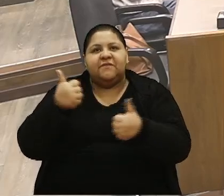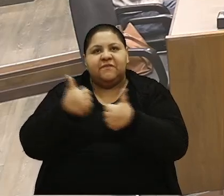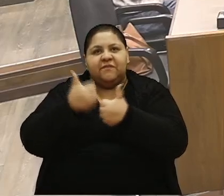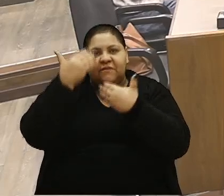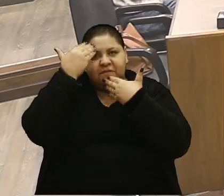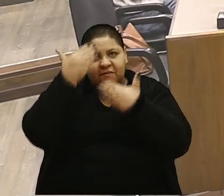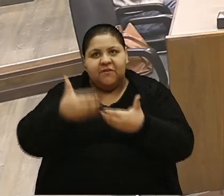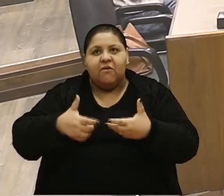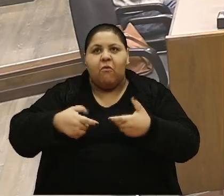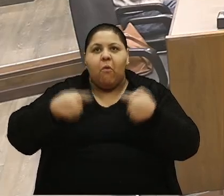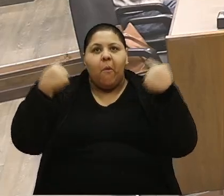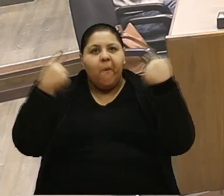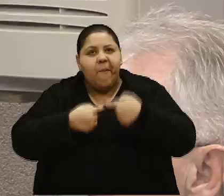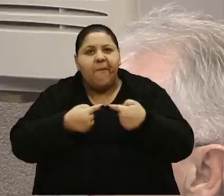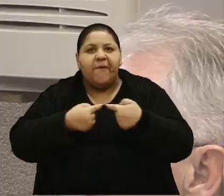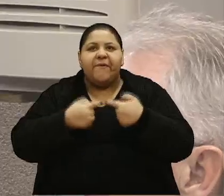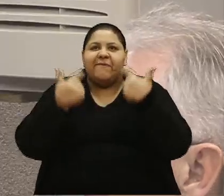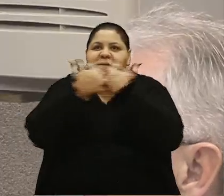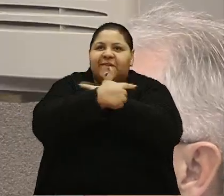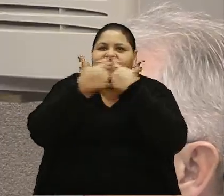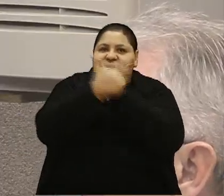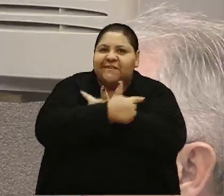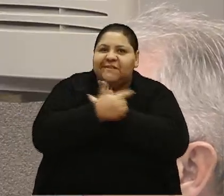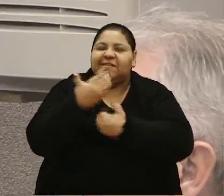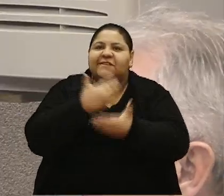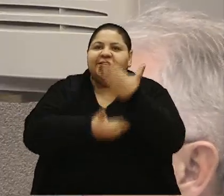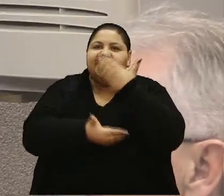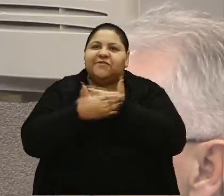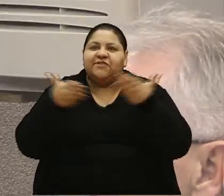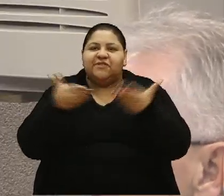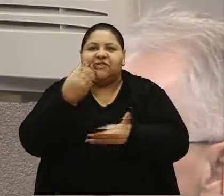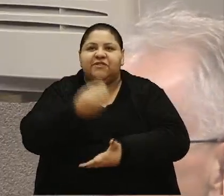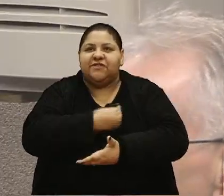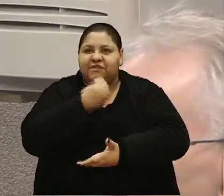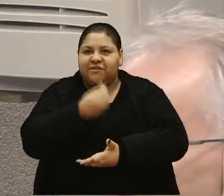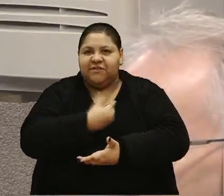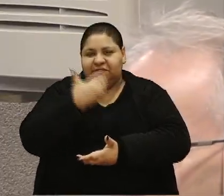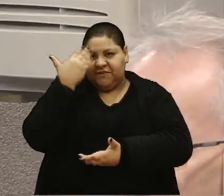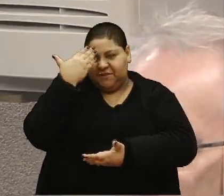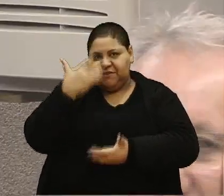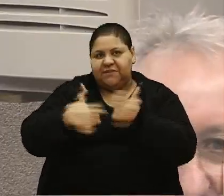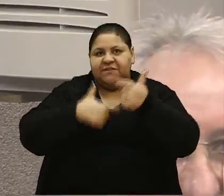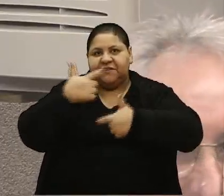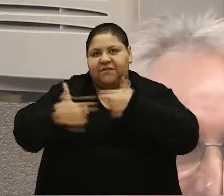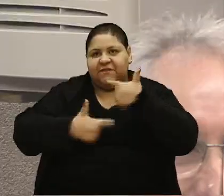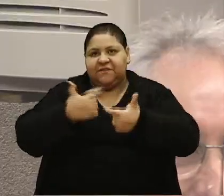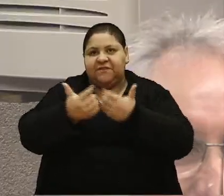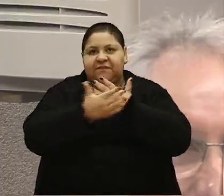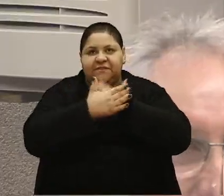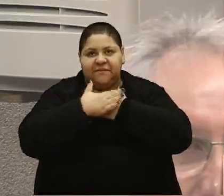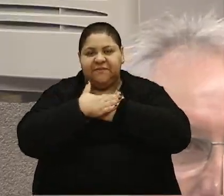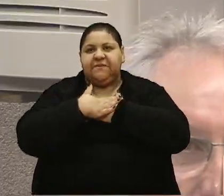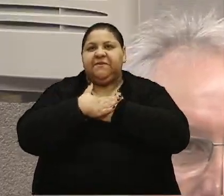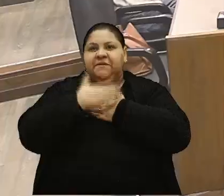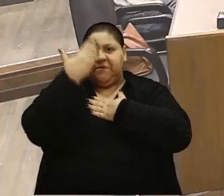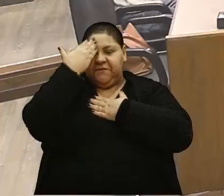pelas brigas, pelas risadas, por tudo que nós já vivemos até hoje. Obrigado pelo trabalho que tem feito por mim. Muito obrigado,